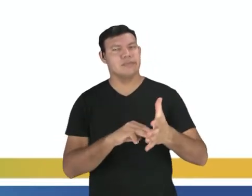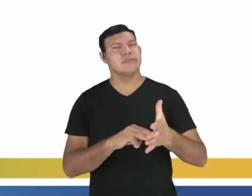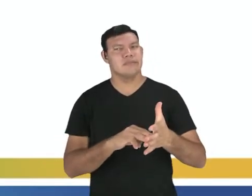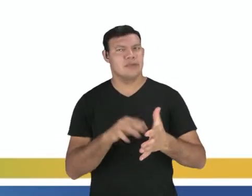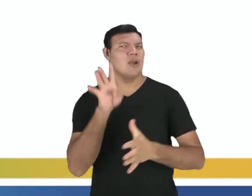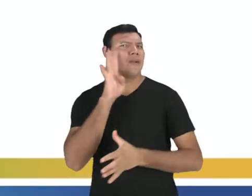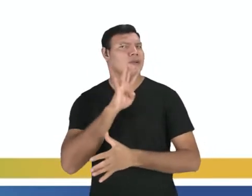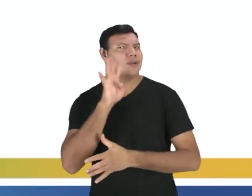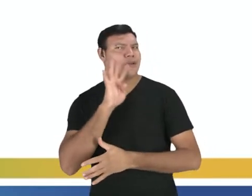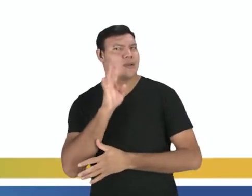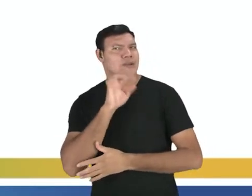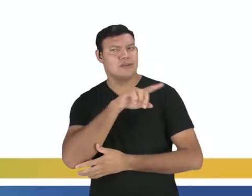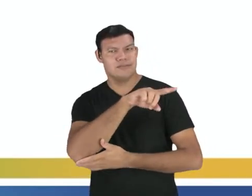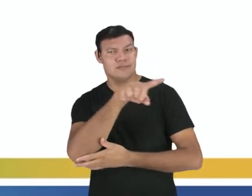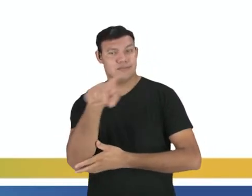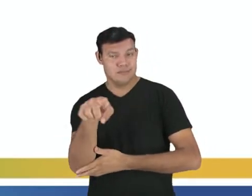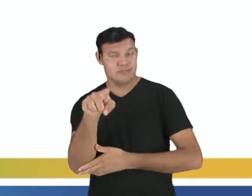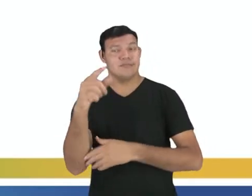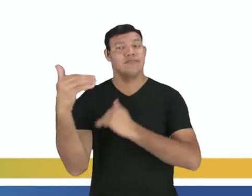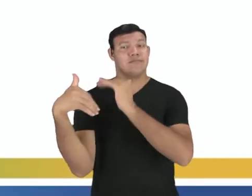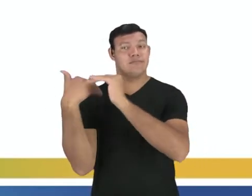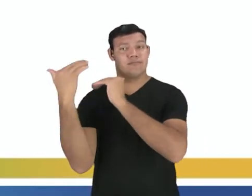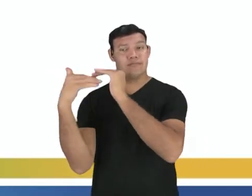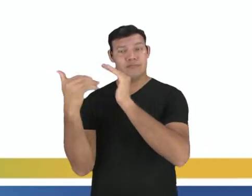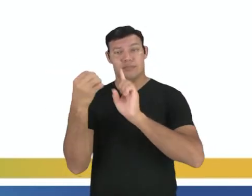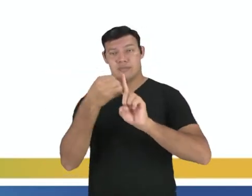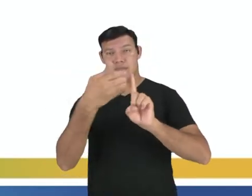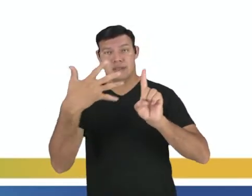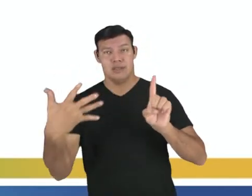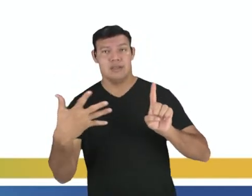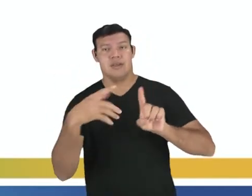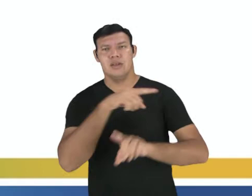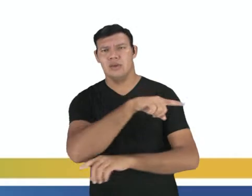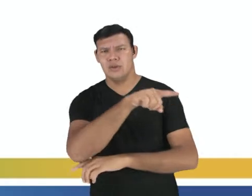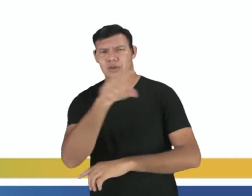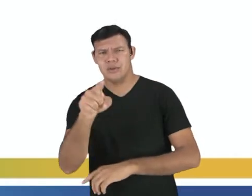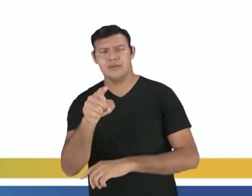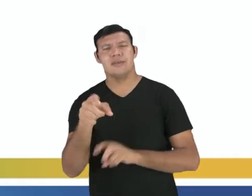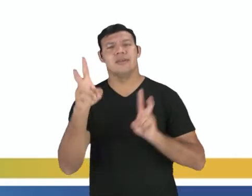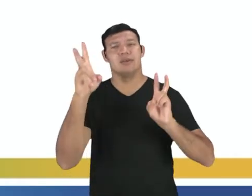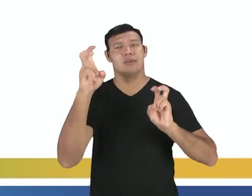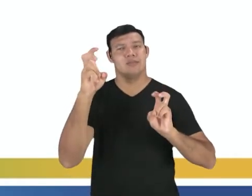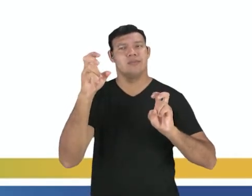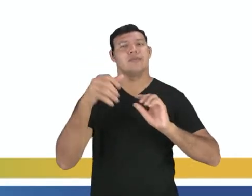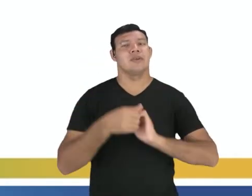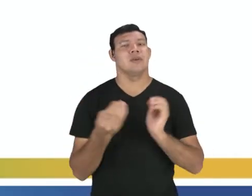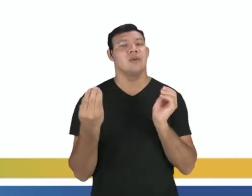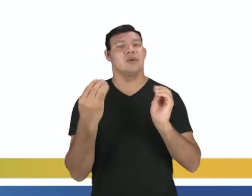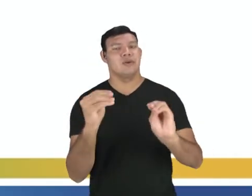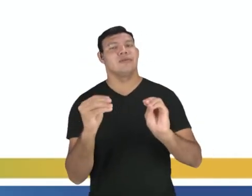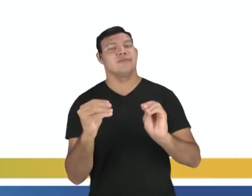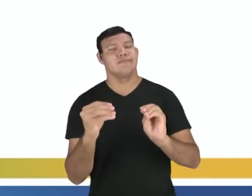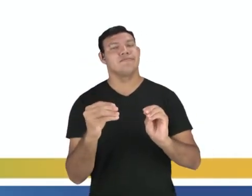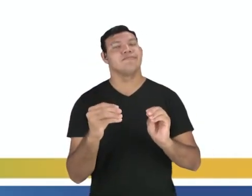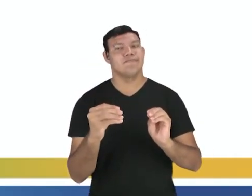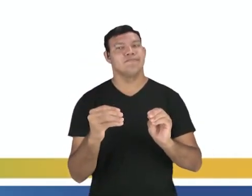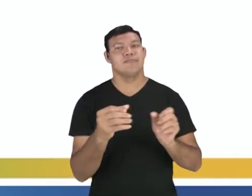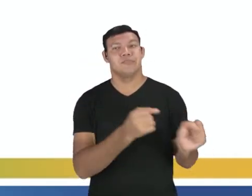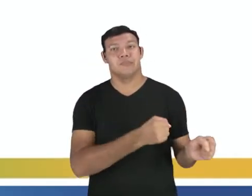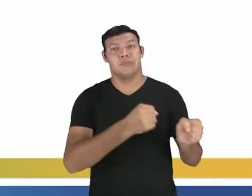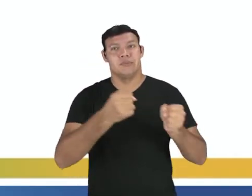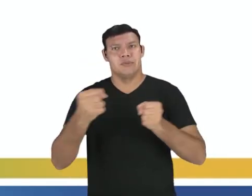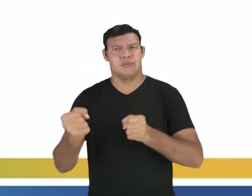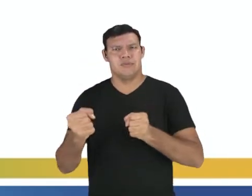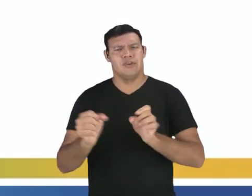bacana também de você trazer, de você desenvolver seus argumentos. É quando você cita, né, uma autoridade, você